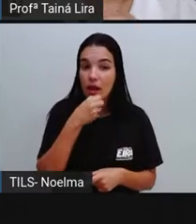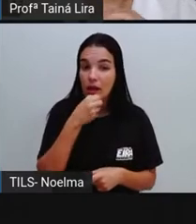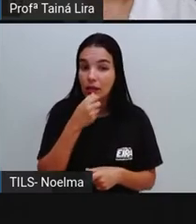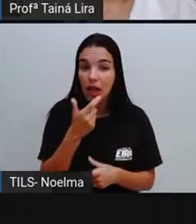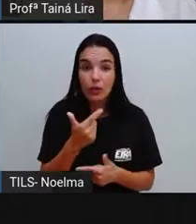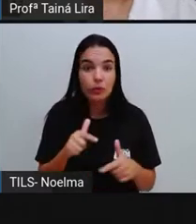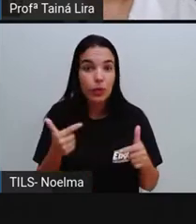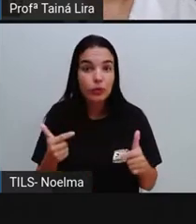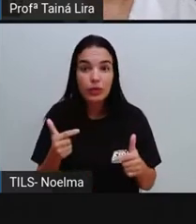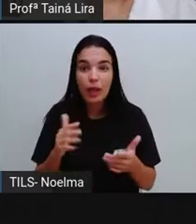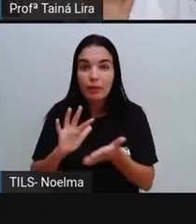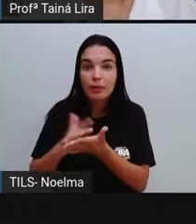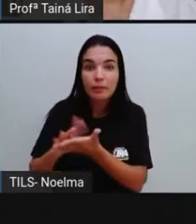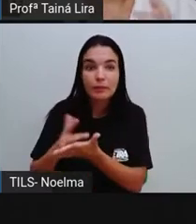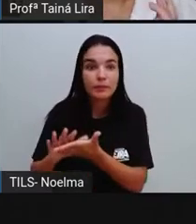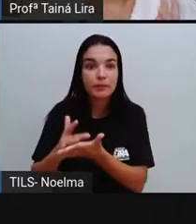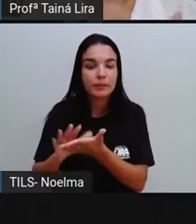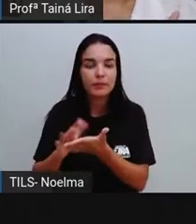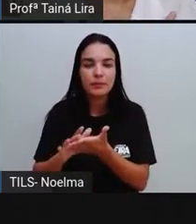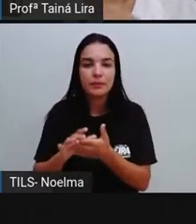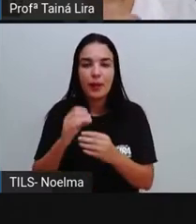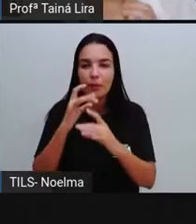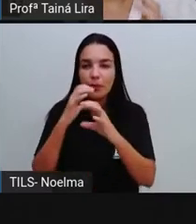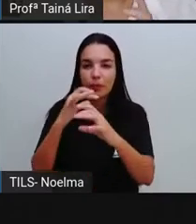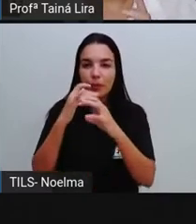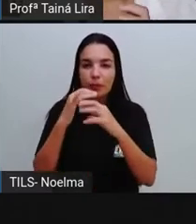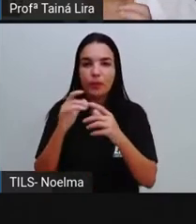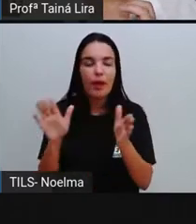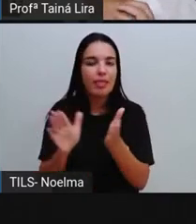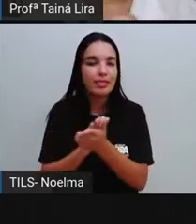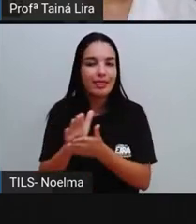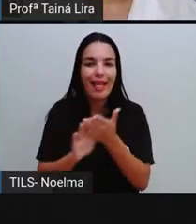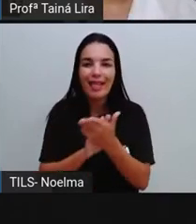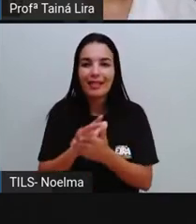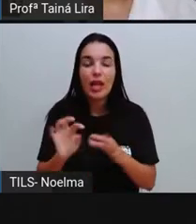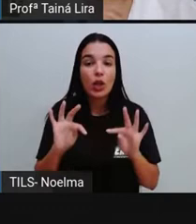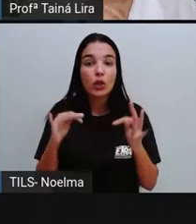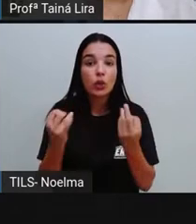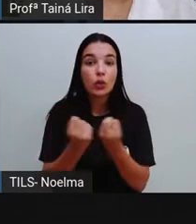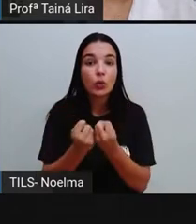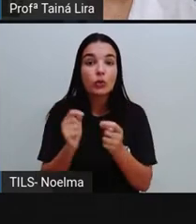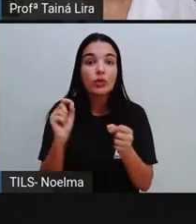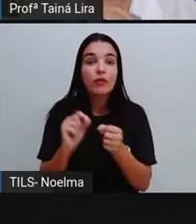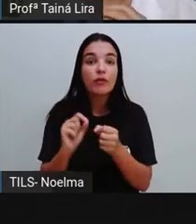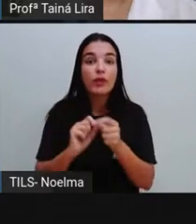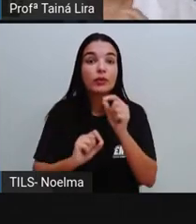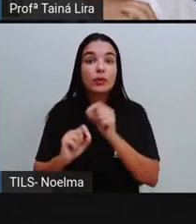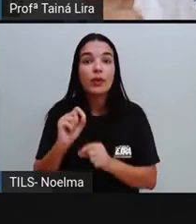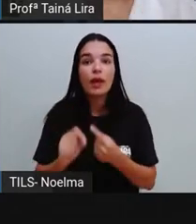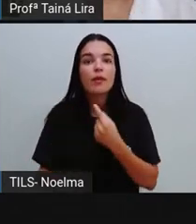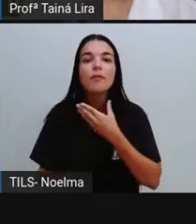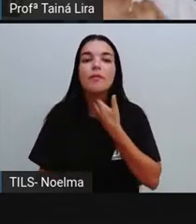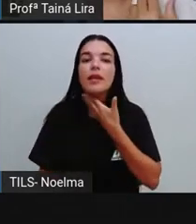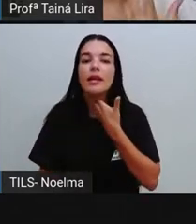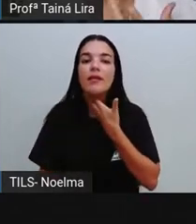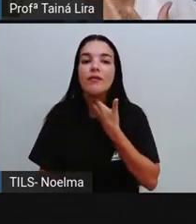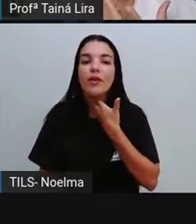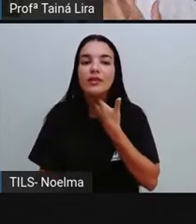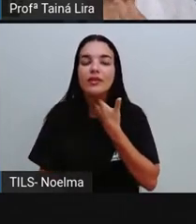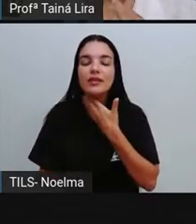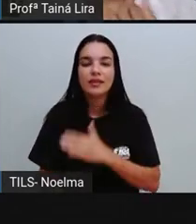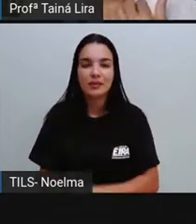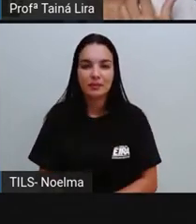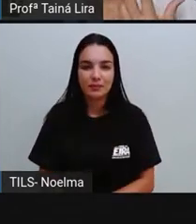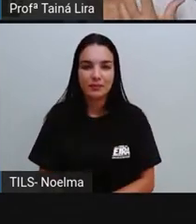usam instrumento musical nenhum. Todo som produzido, né, em algumas músicas é produzido aí com a